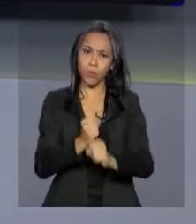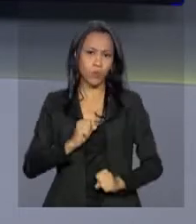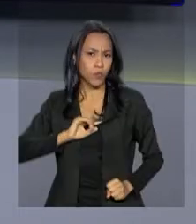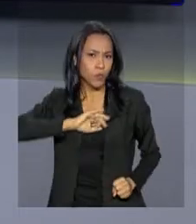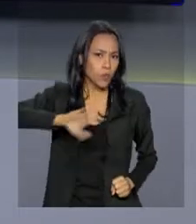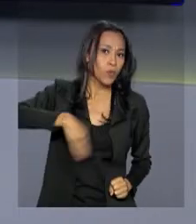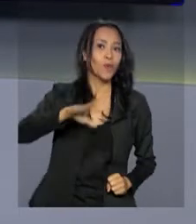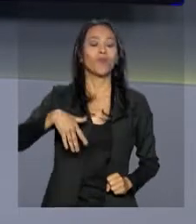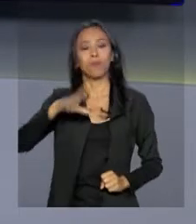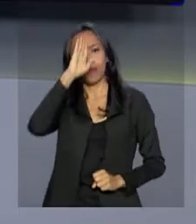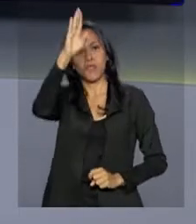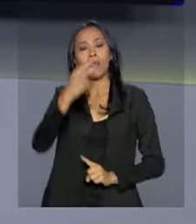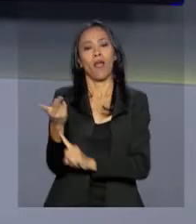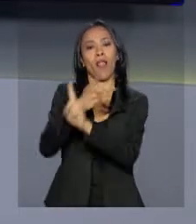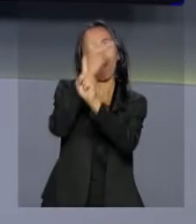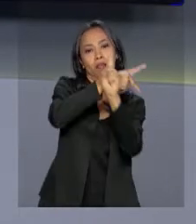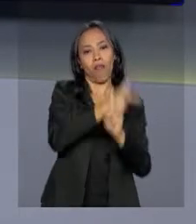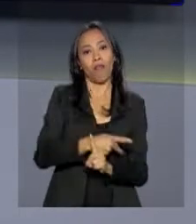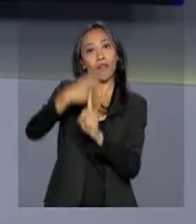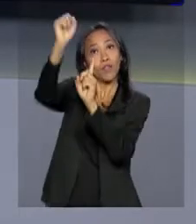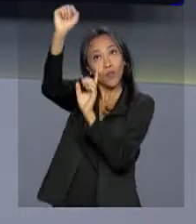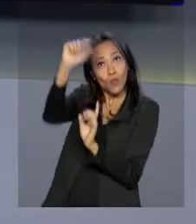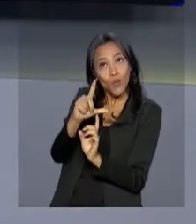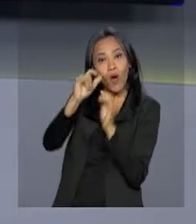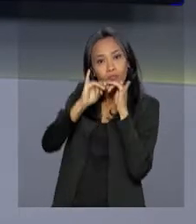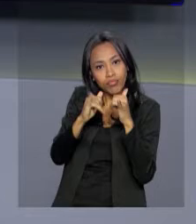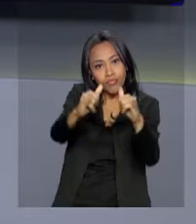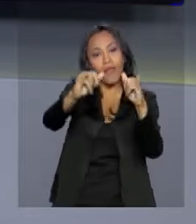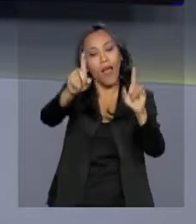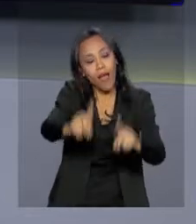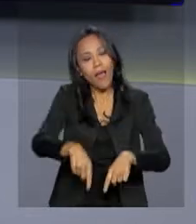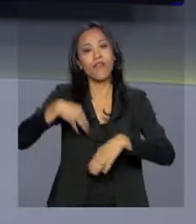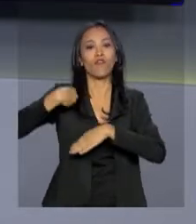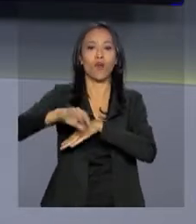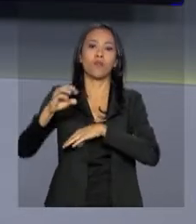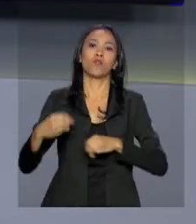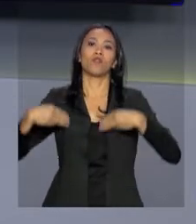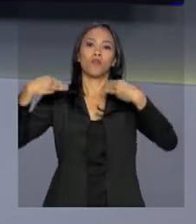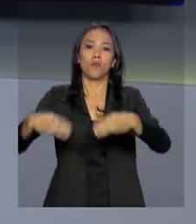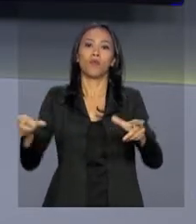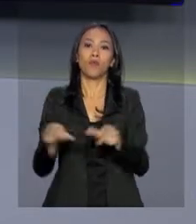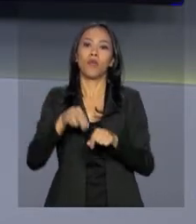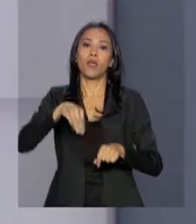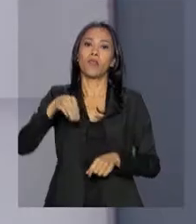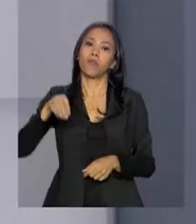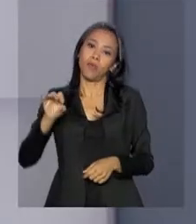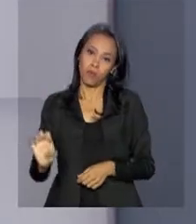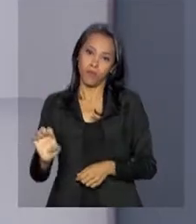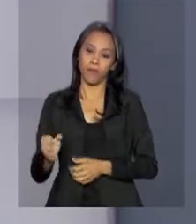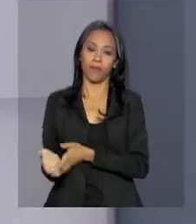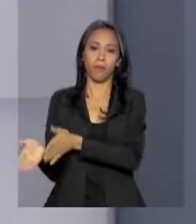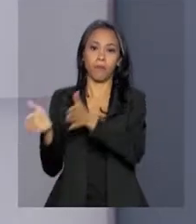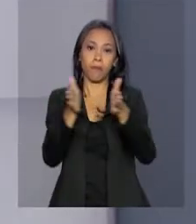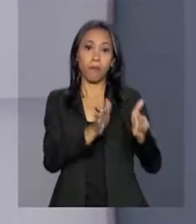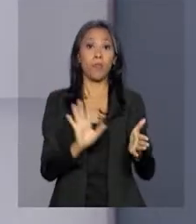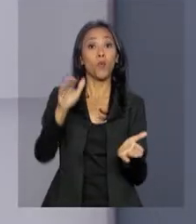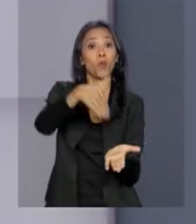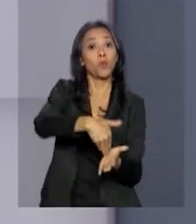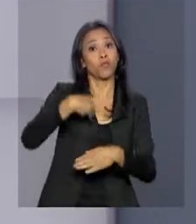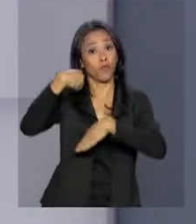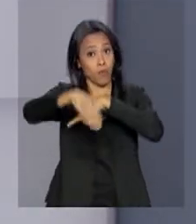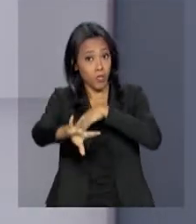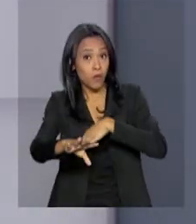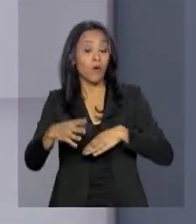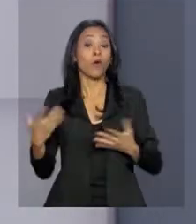para energia eólica e solar as informações são do ministério de minas e energia e uma última informação à receita